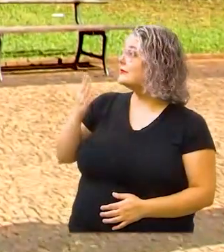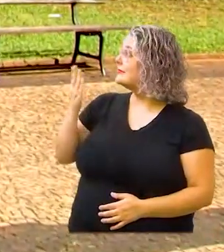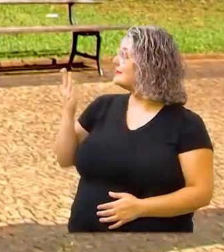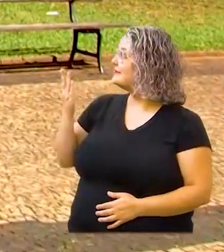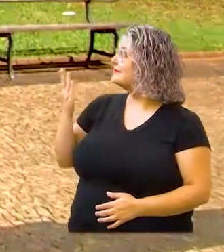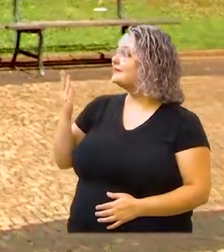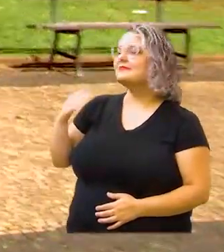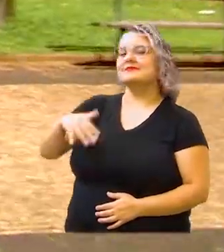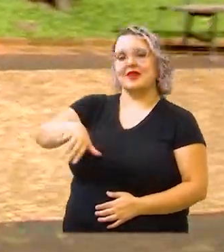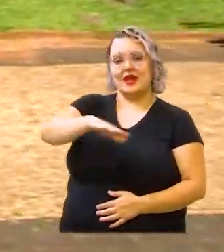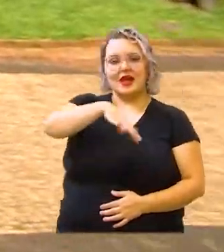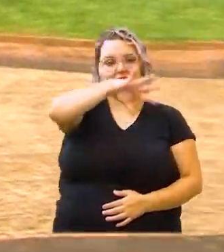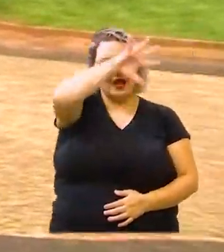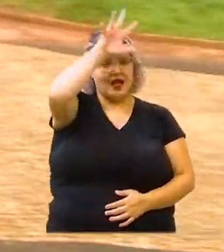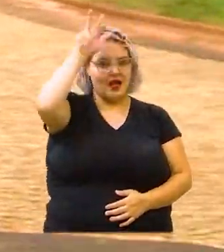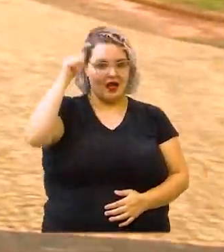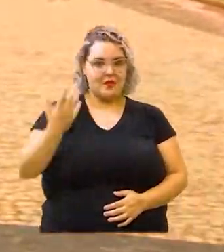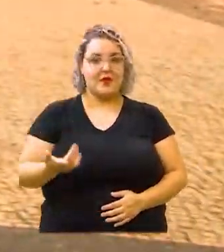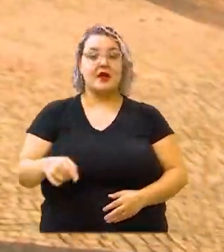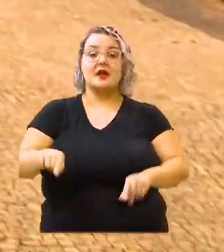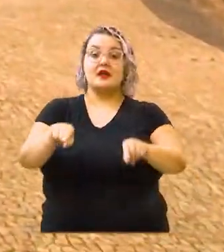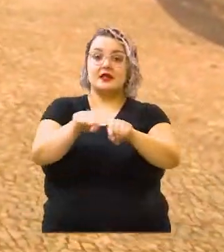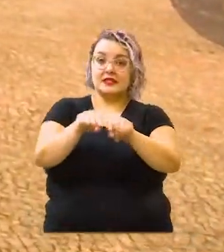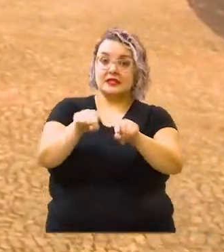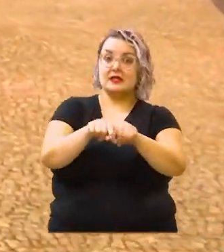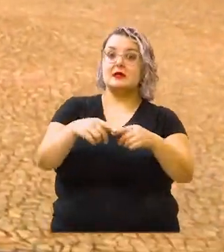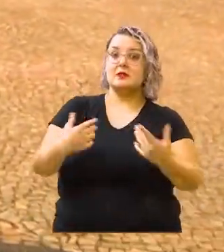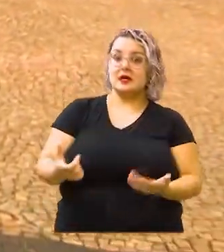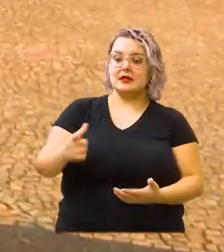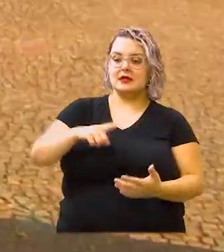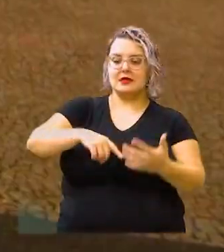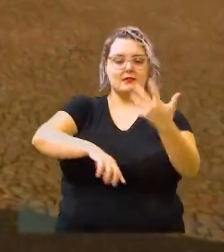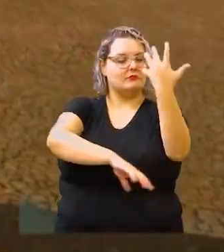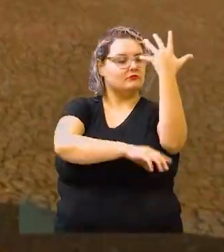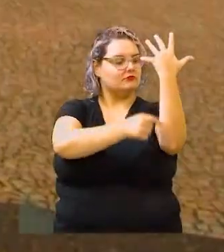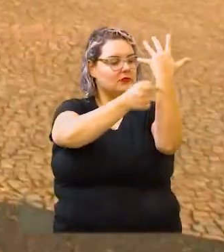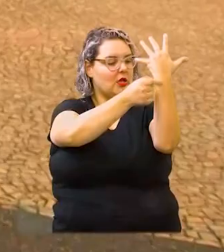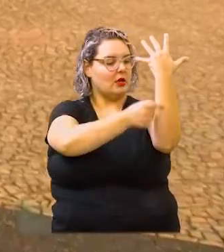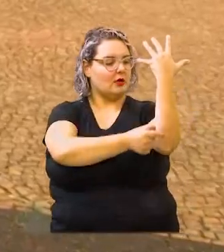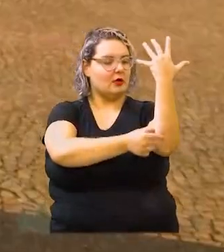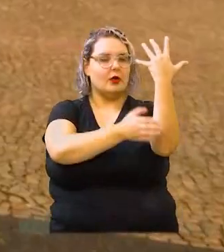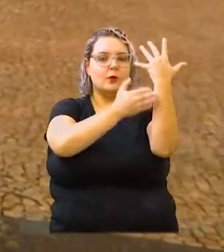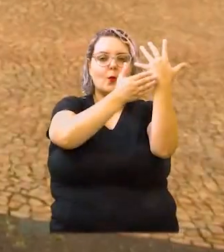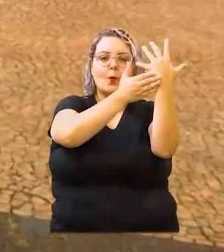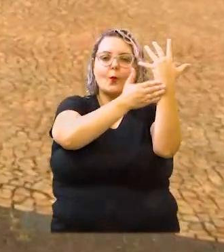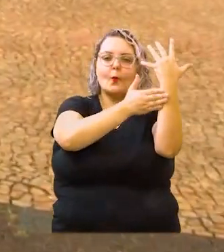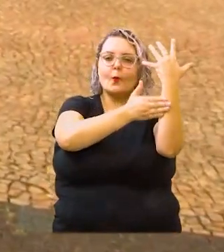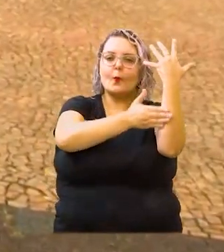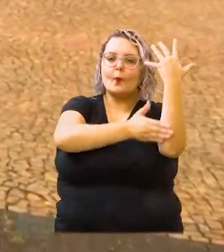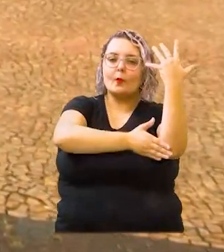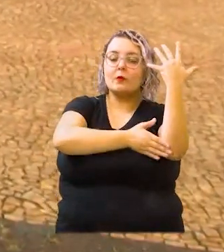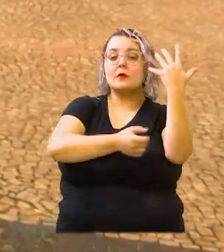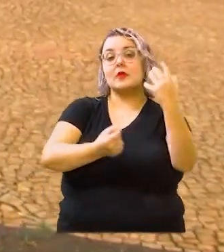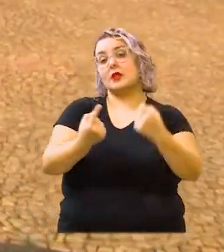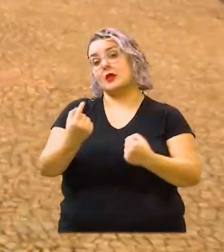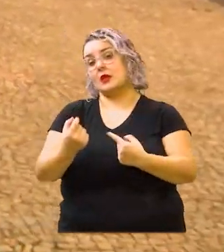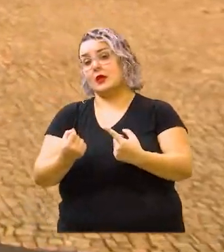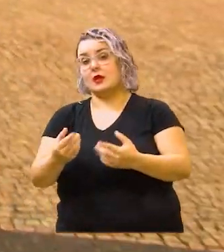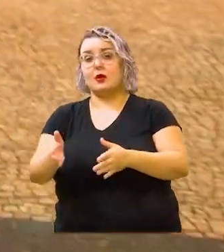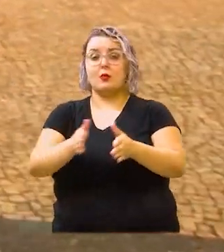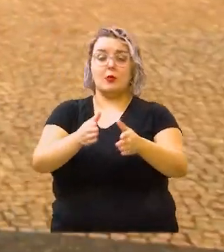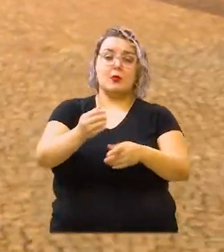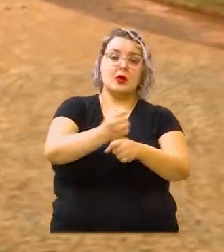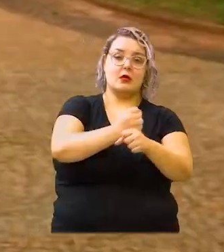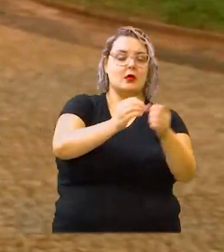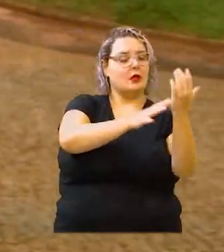da região amazônica, tá? Ele tem esse tronco único, muito liso, que em algum momento